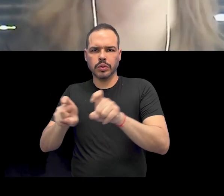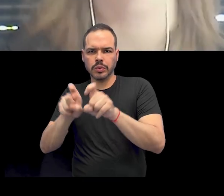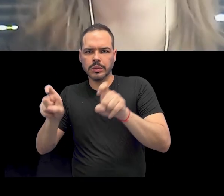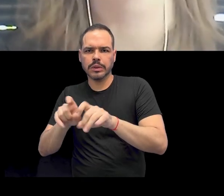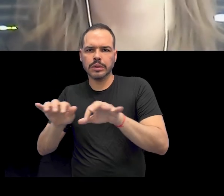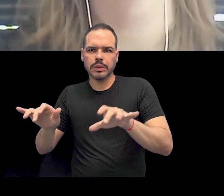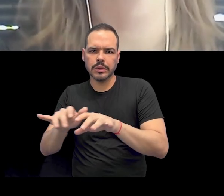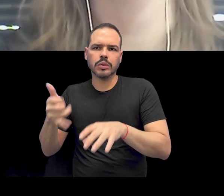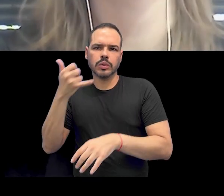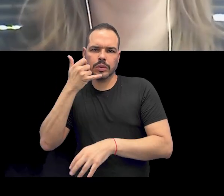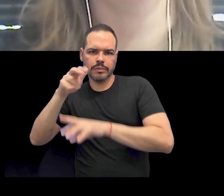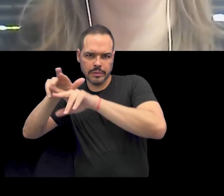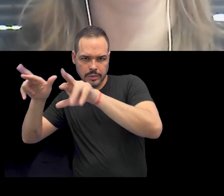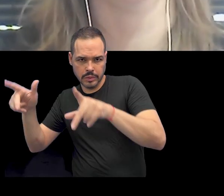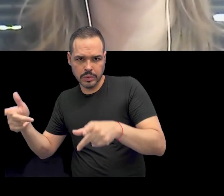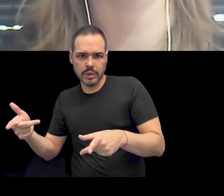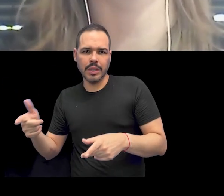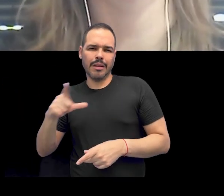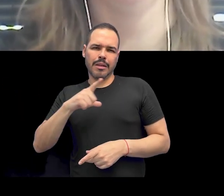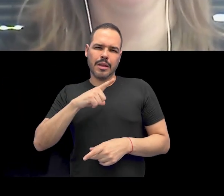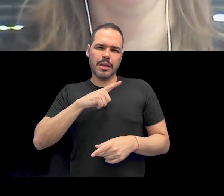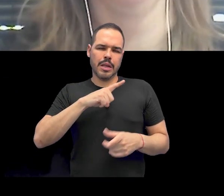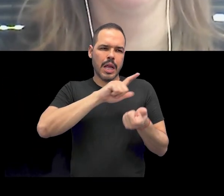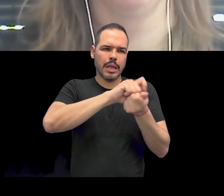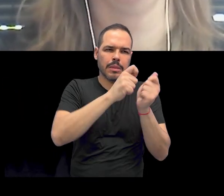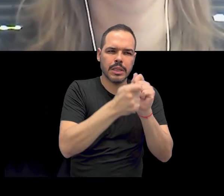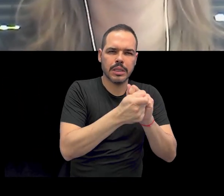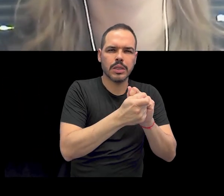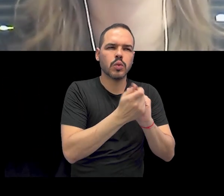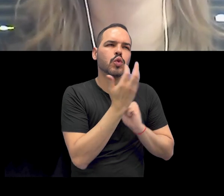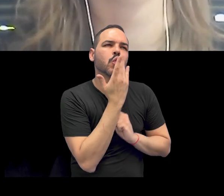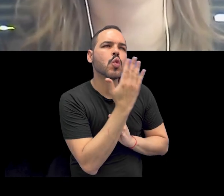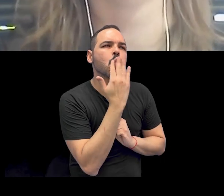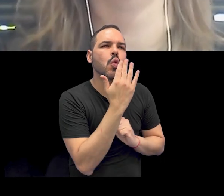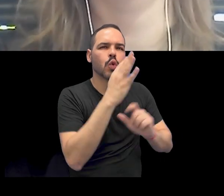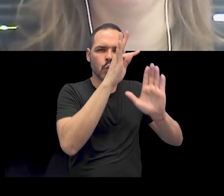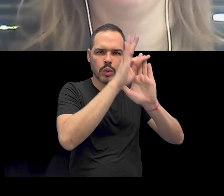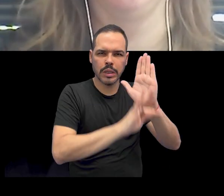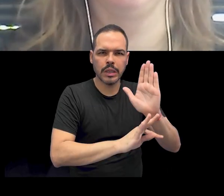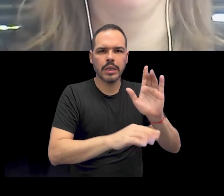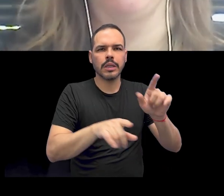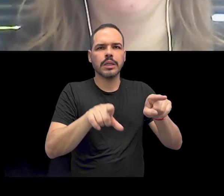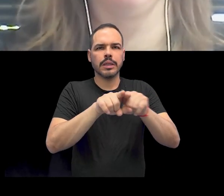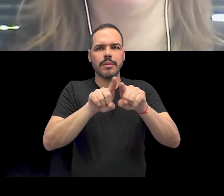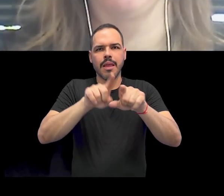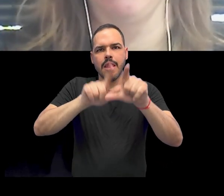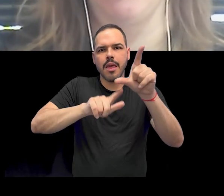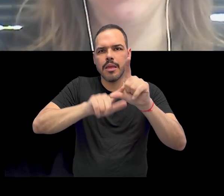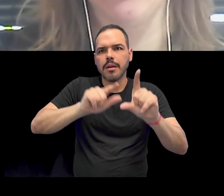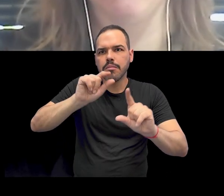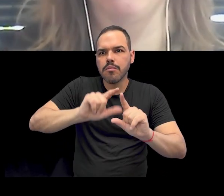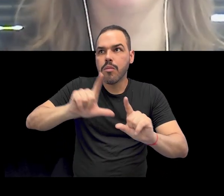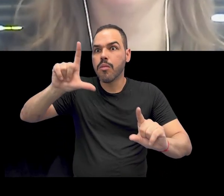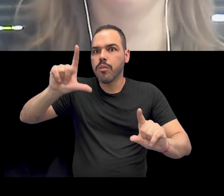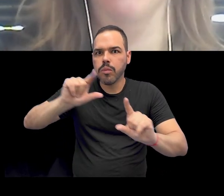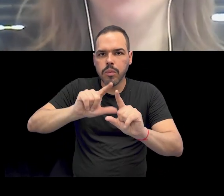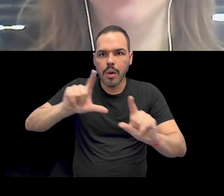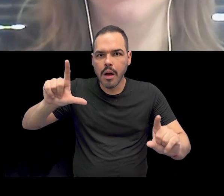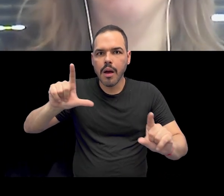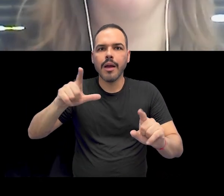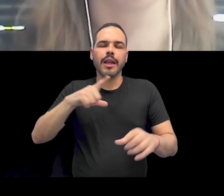tela, software para ajuste de cores e tamanho, né? Os softwares leitores de texto impresso, OCR,